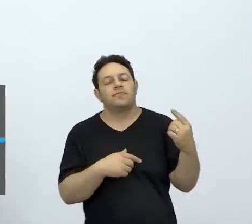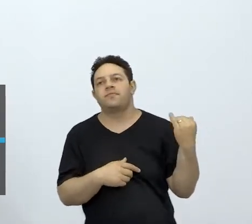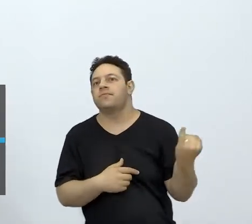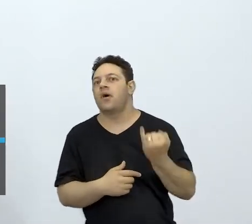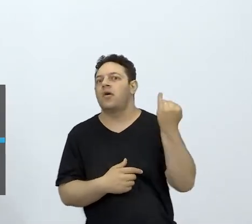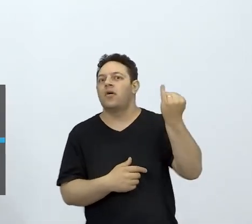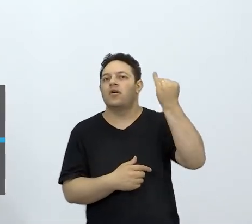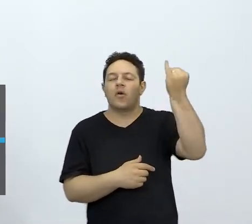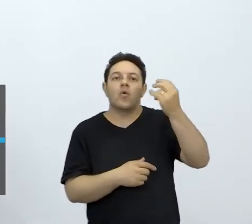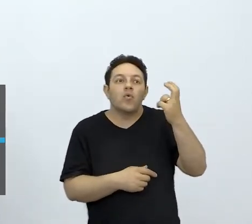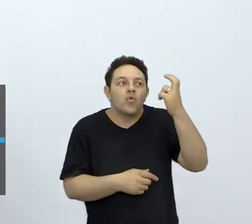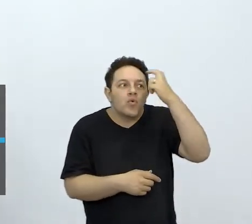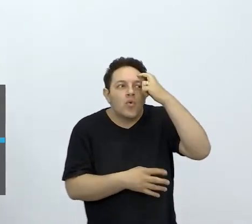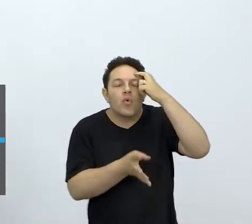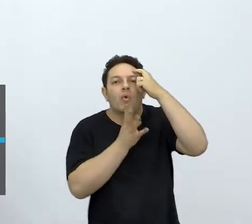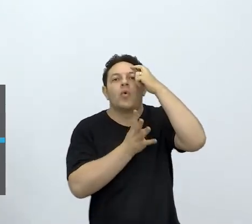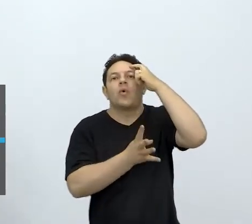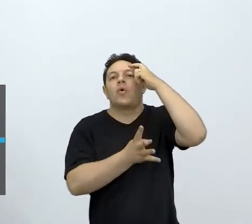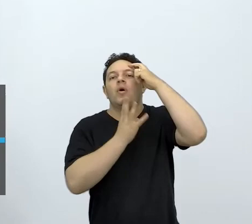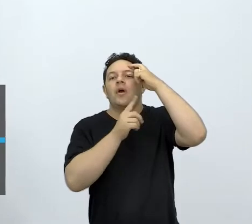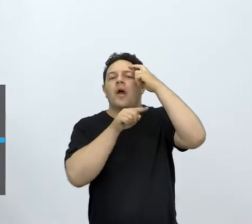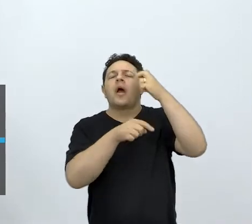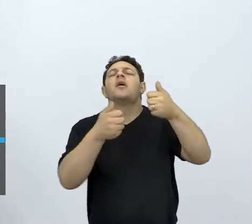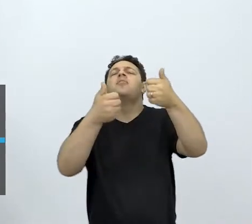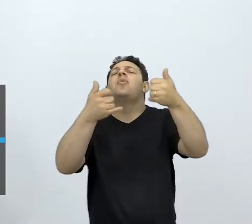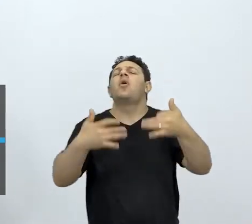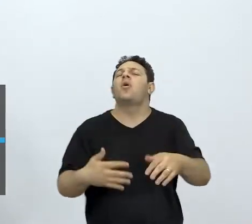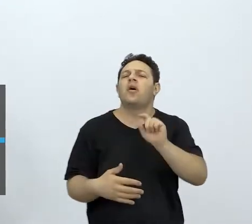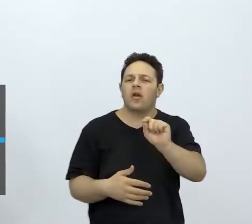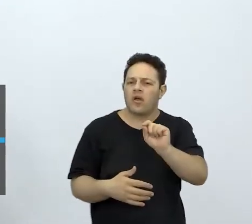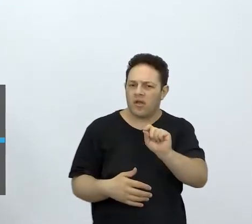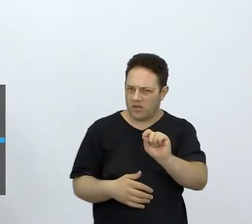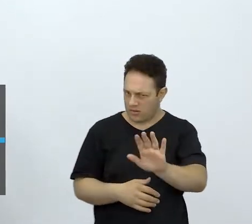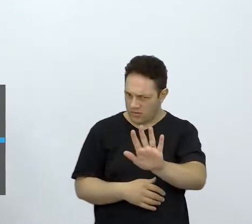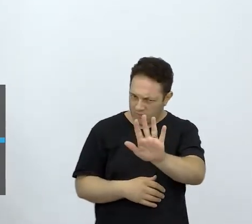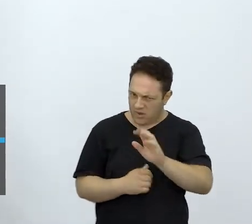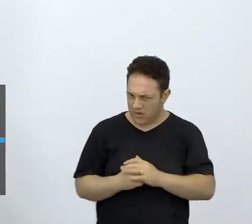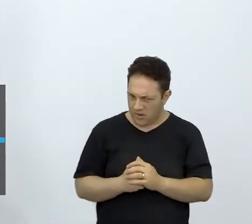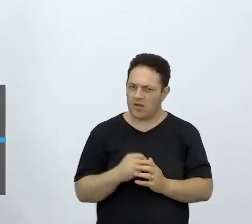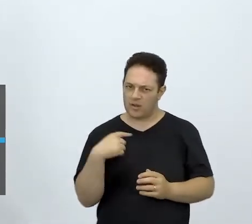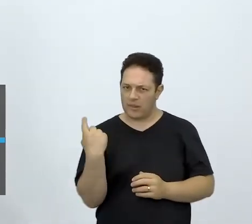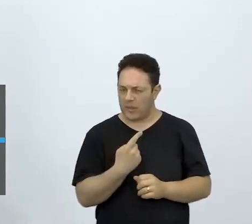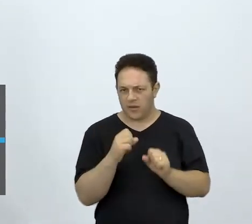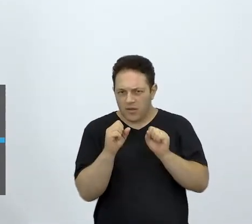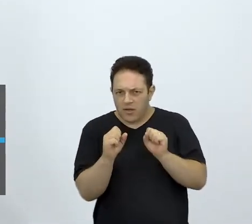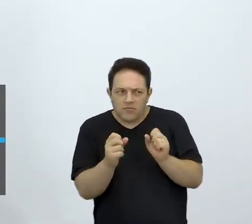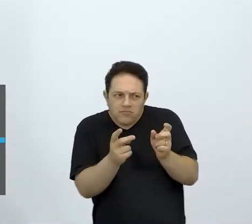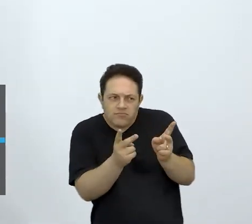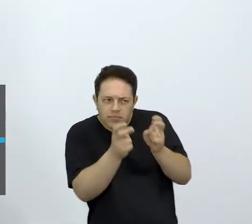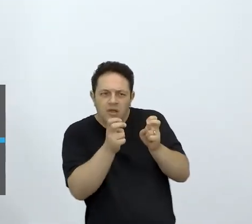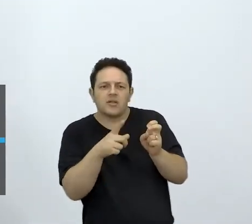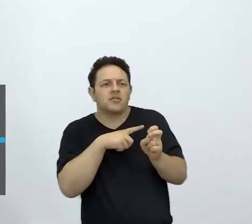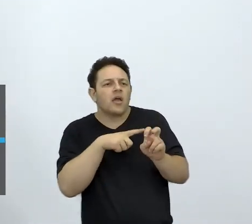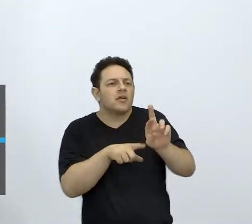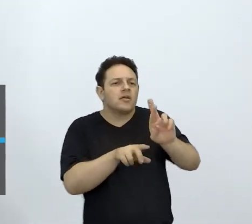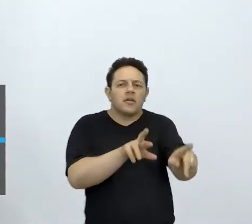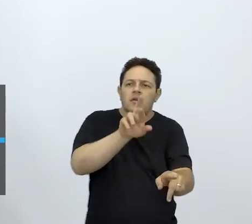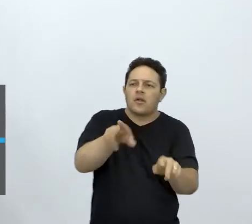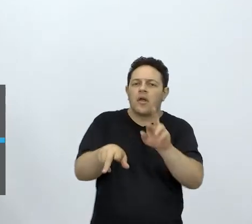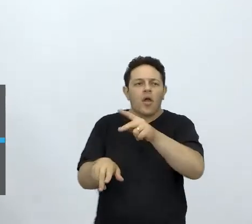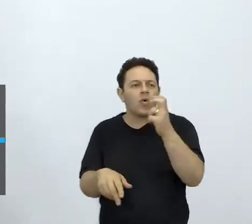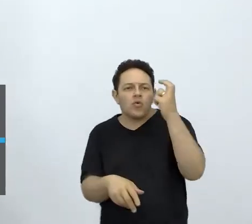importante, culturalista, e ele vai dizer o seguinte, ele vai dizer, nós podemos perceber as diferenças culturais